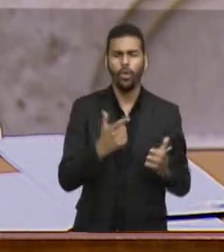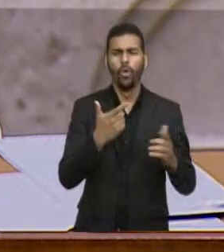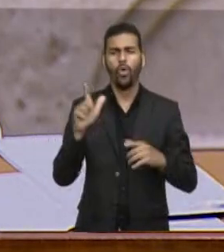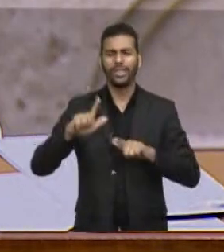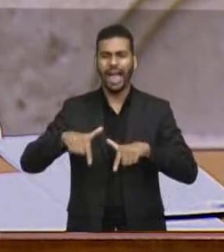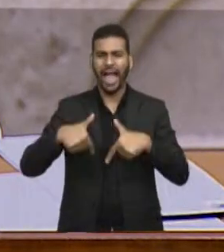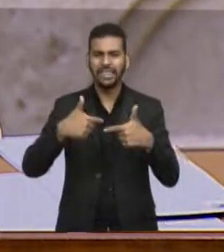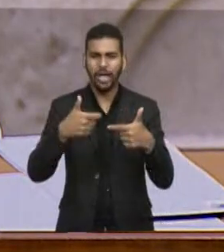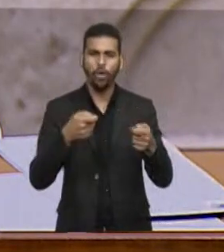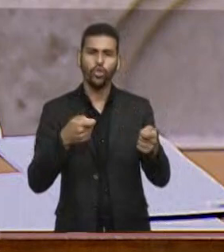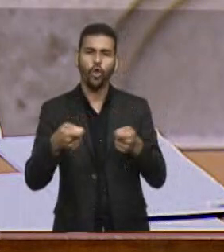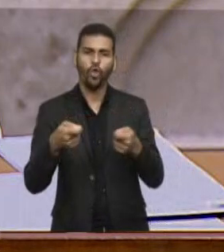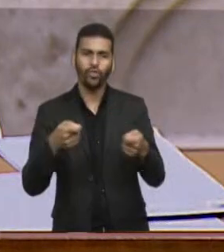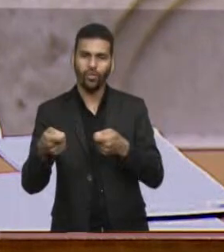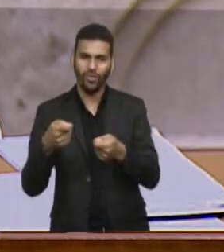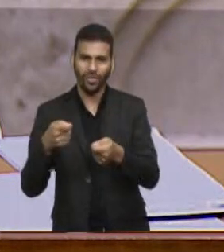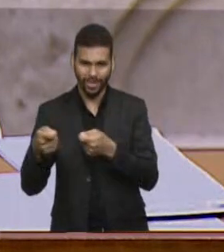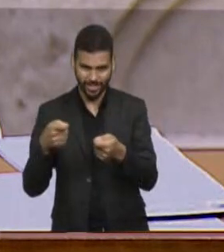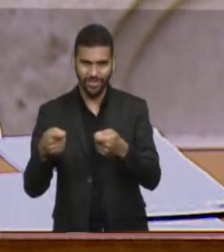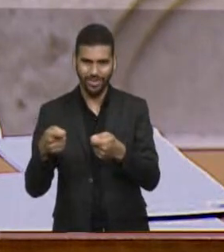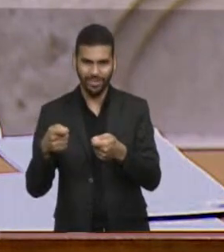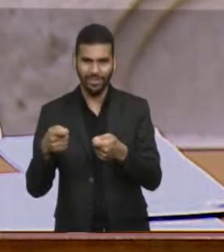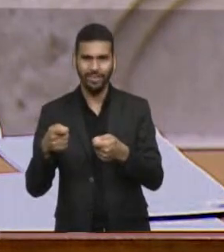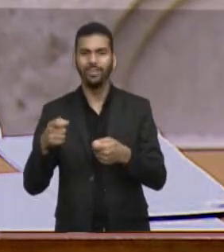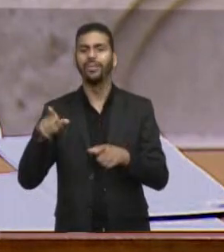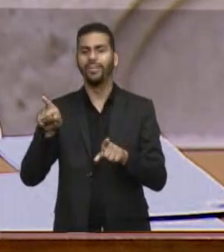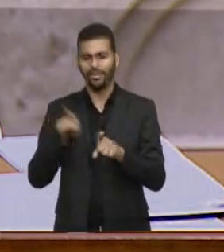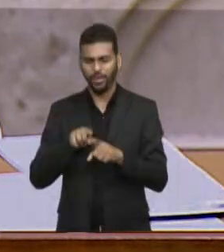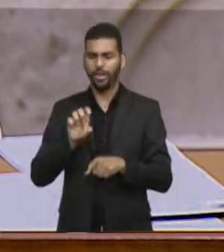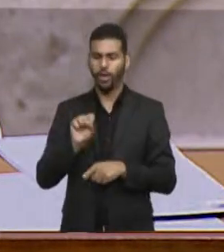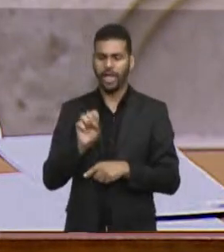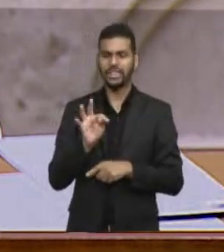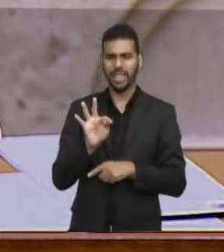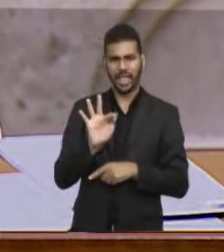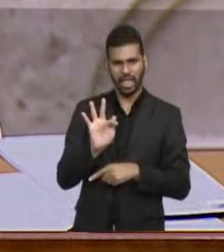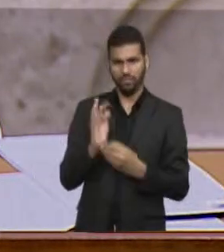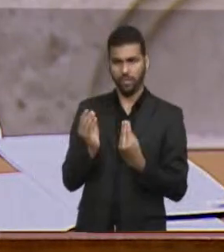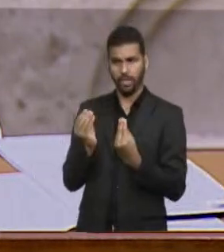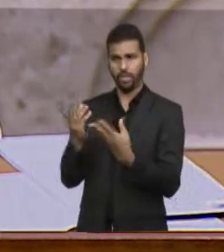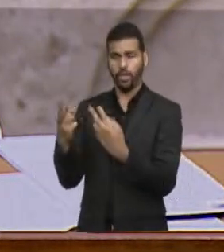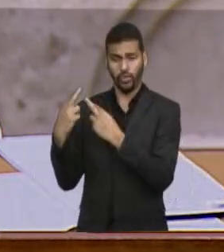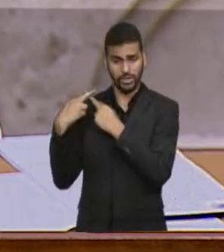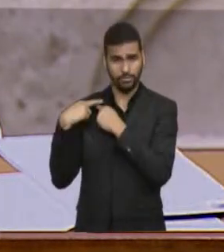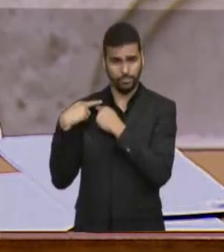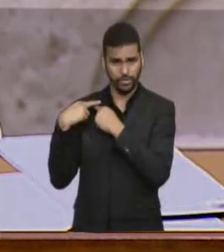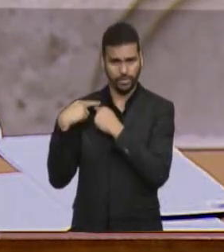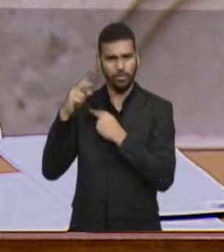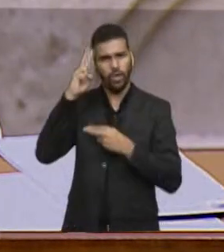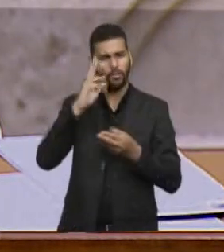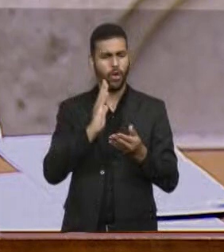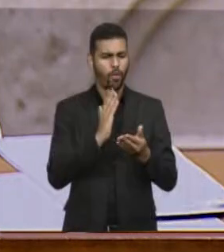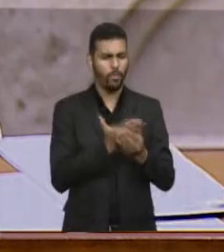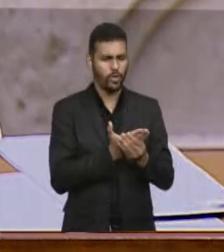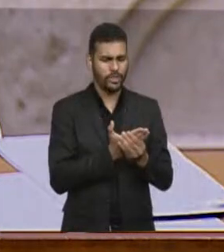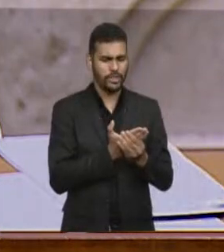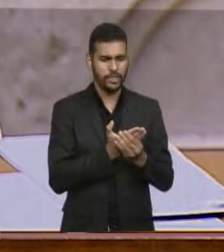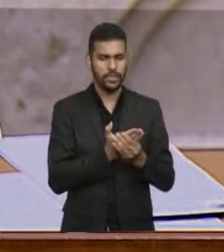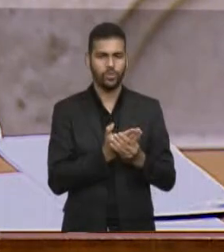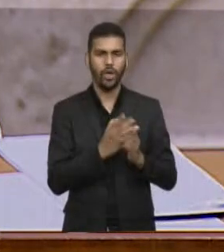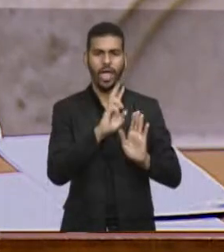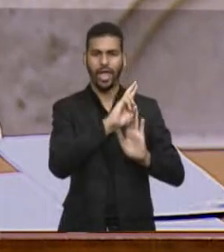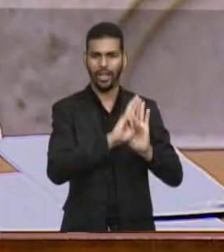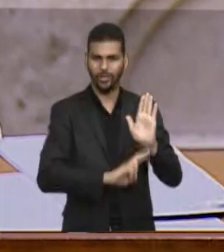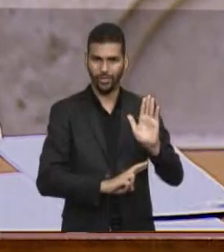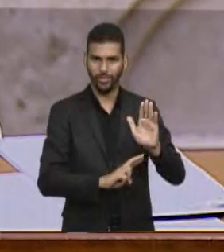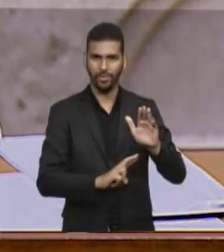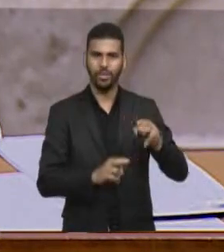essa corte também tem delegado essa tarefa estou me lembrando os processos da relatoria do ministro